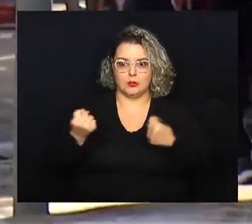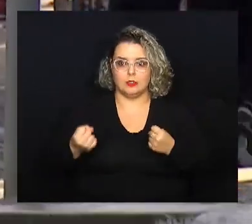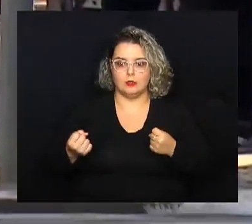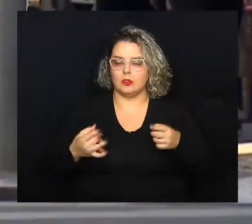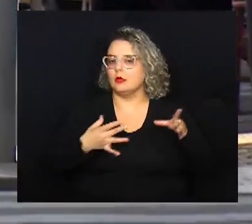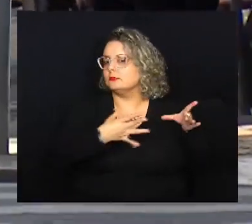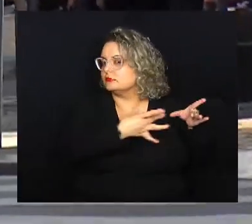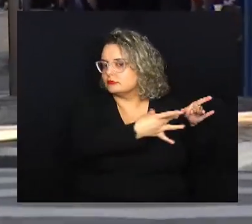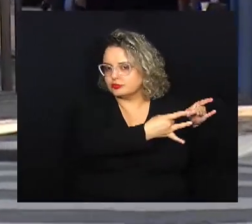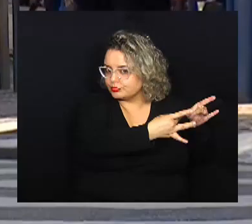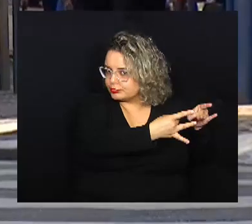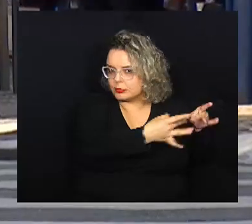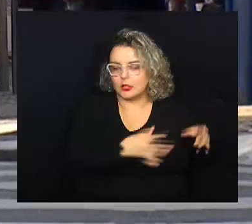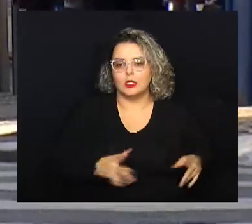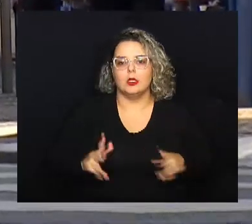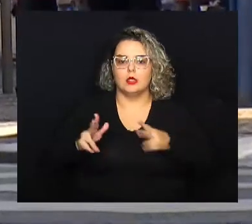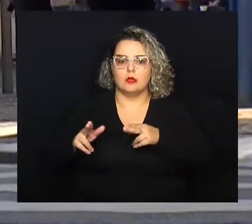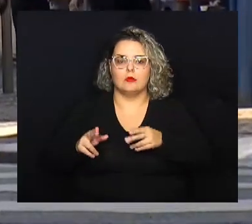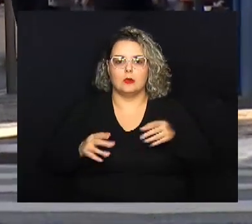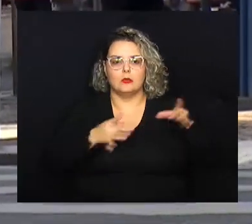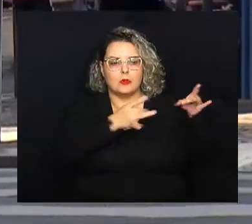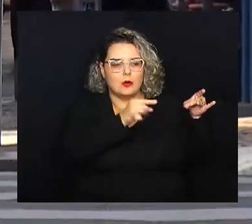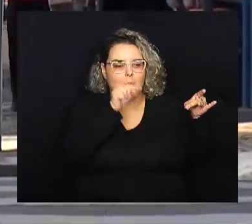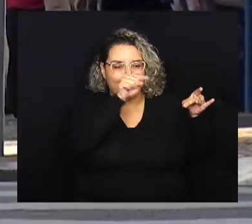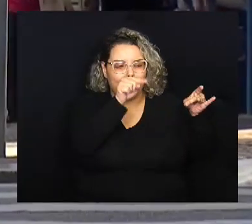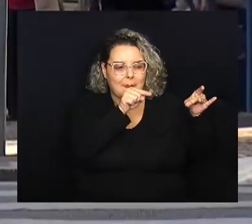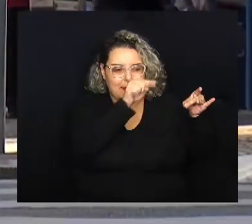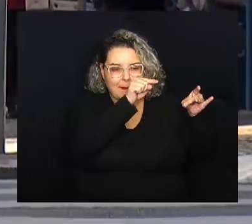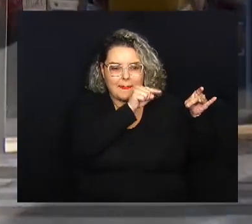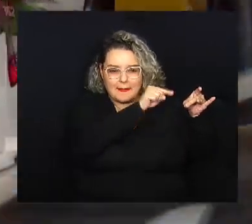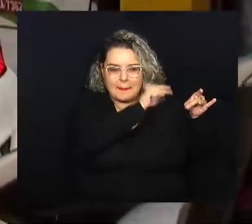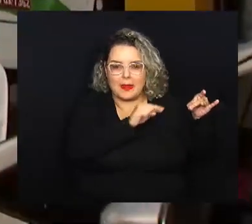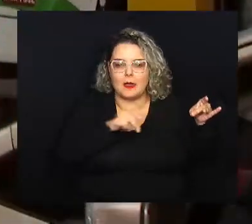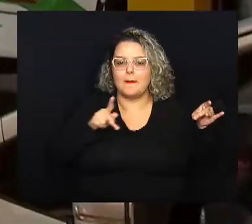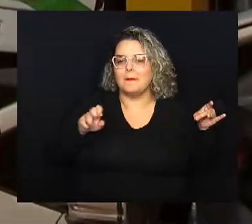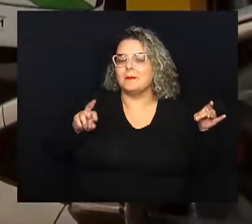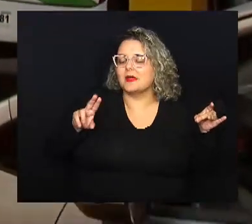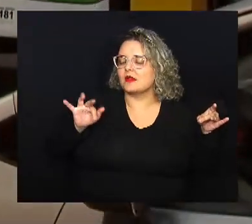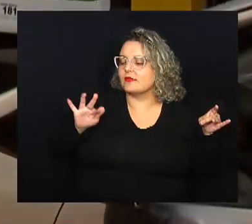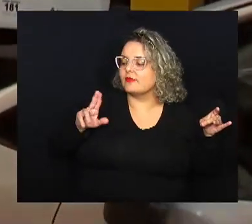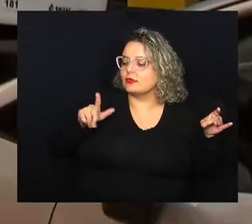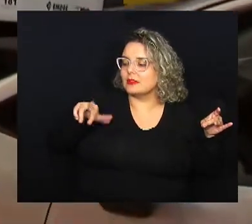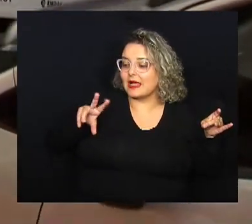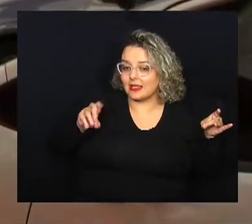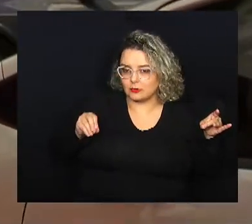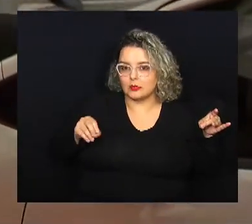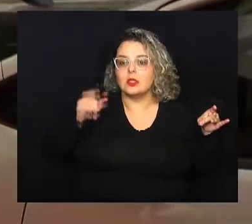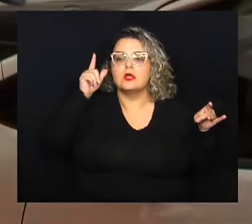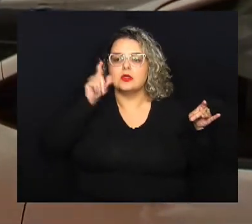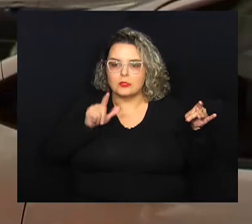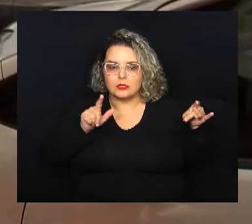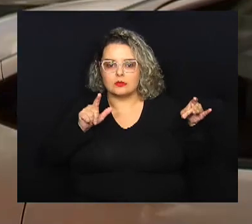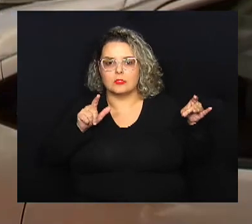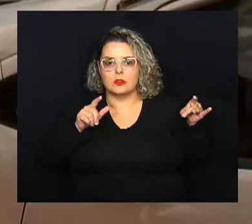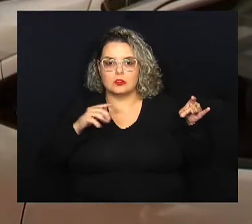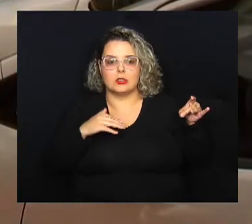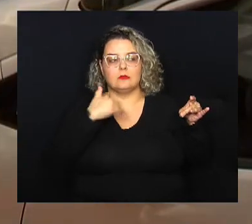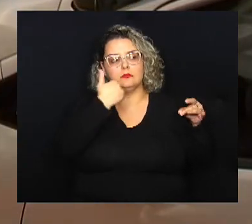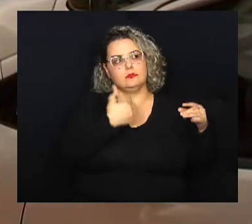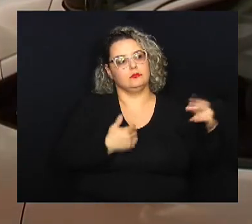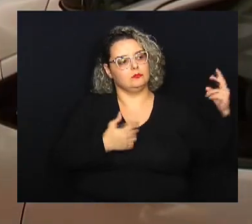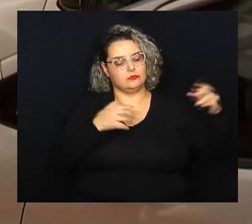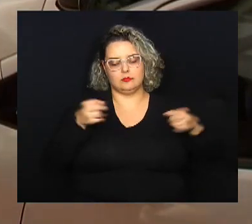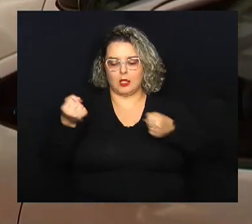como existem aqueles perfurados que nós chamamos, um nome popular, que são adesivos que quem está do lado de fora,